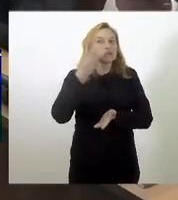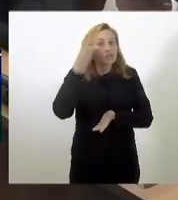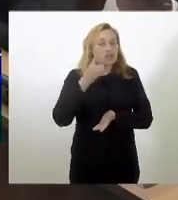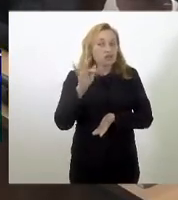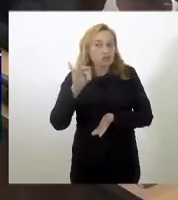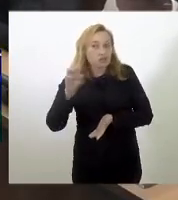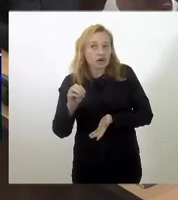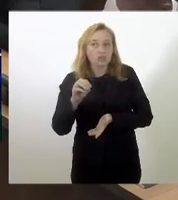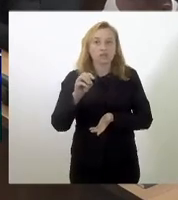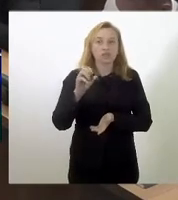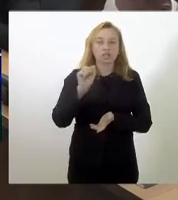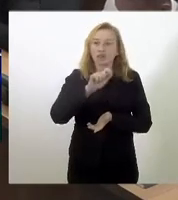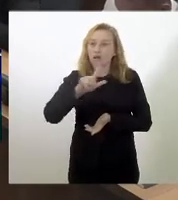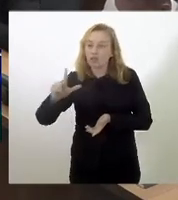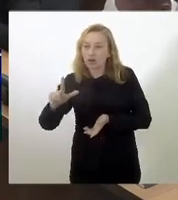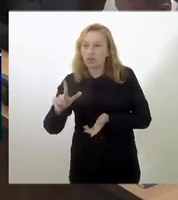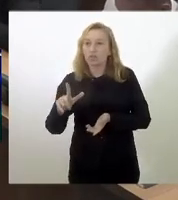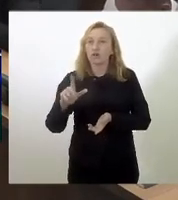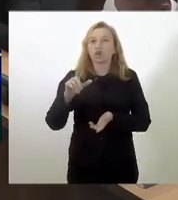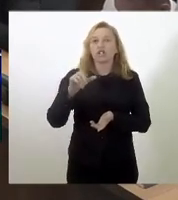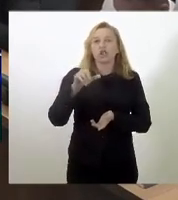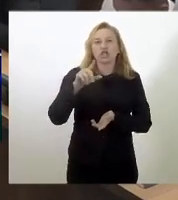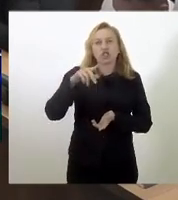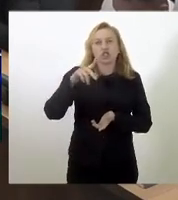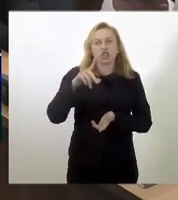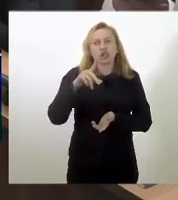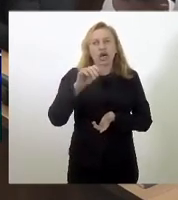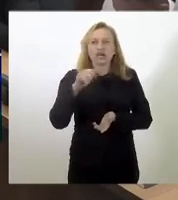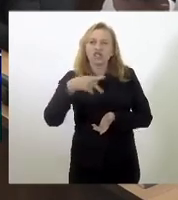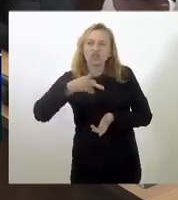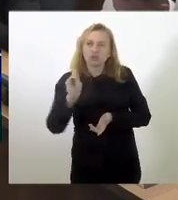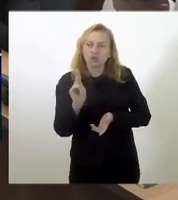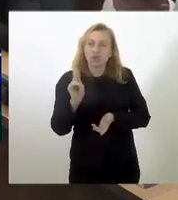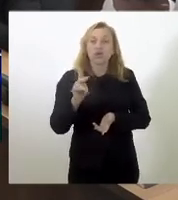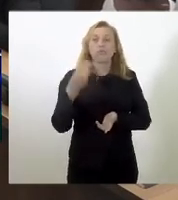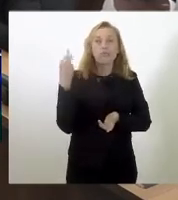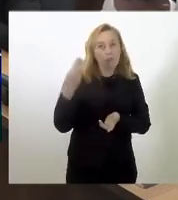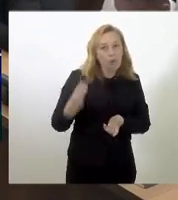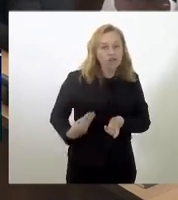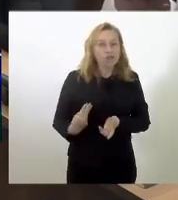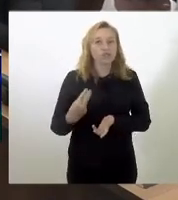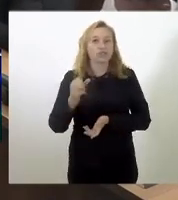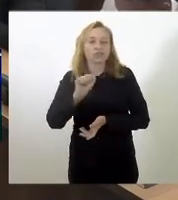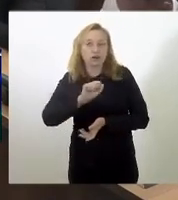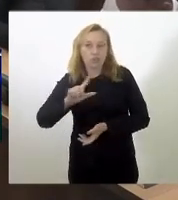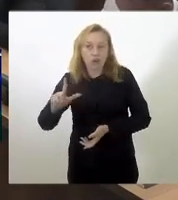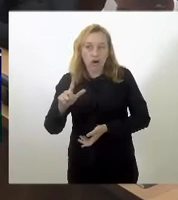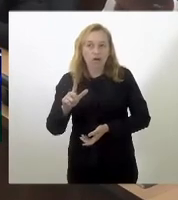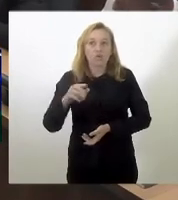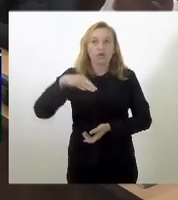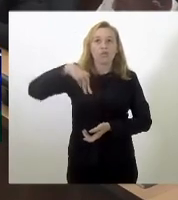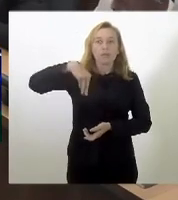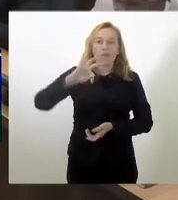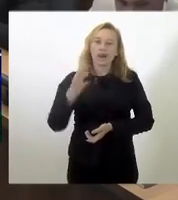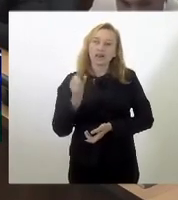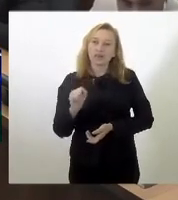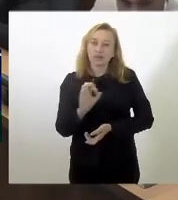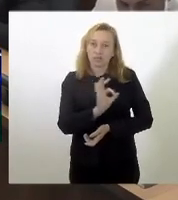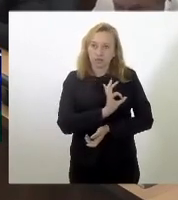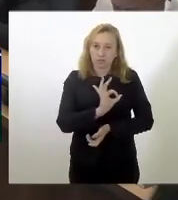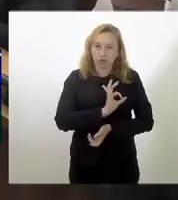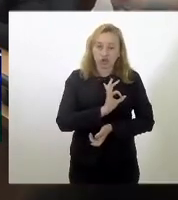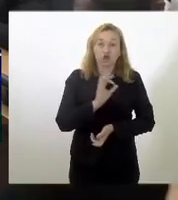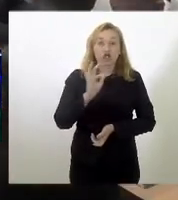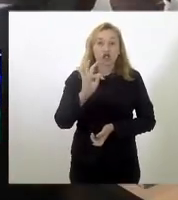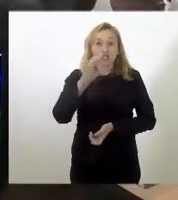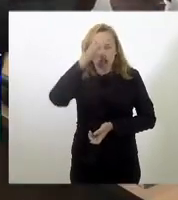Daniel Librelon, Dionísio Alexandre Knoploch, Mônica, Samuel, Marta Rocha,